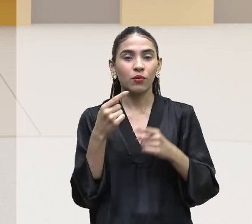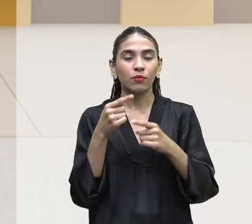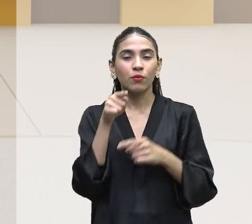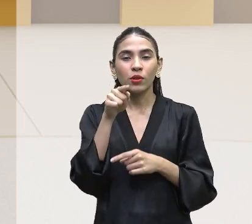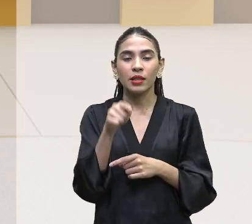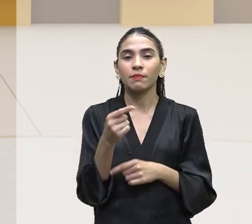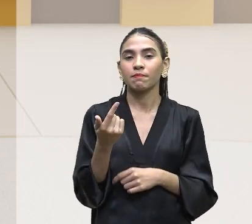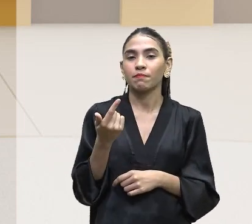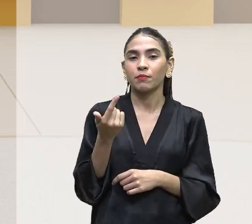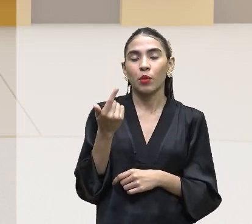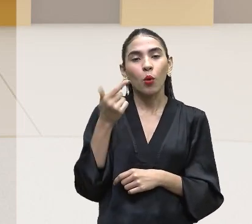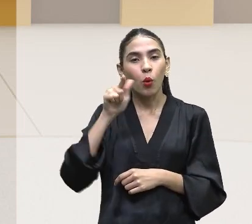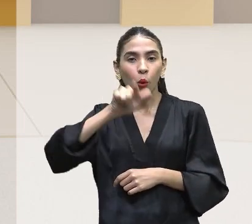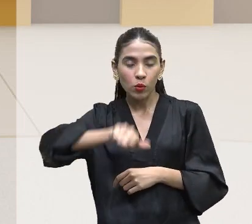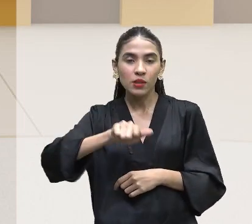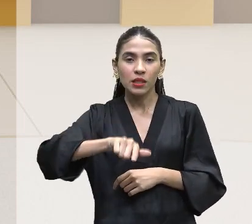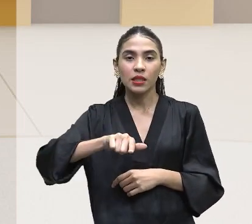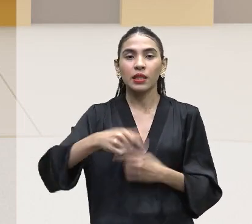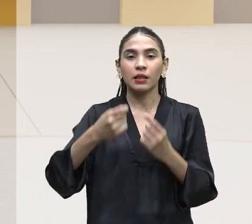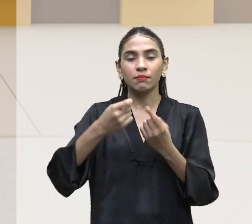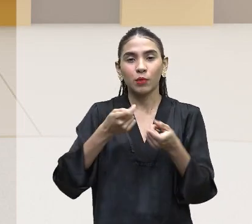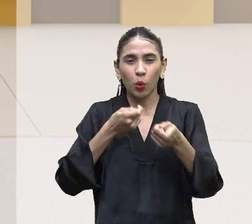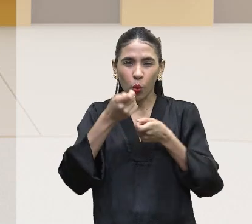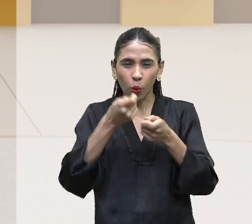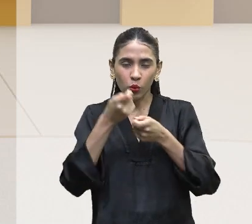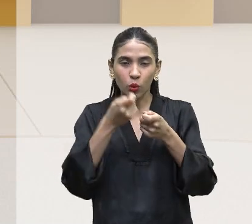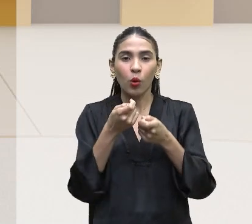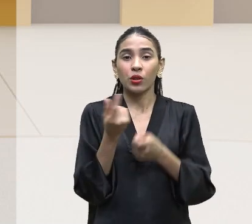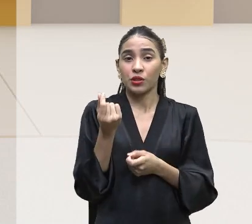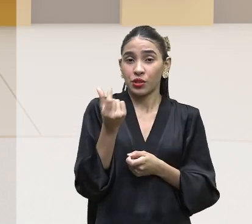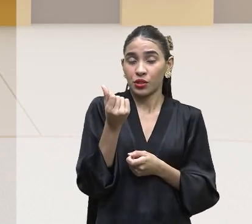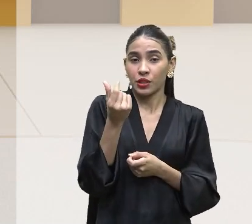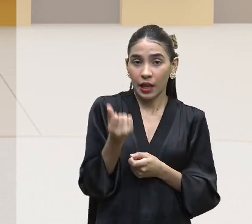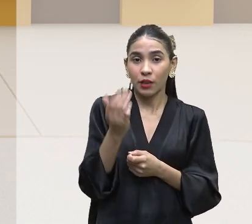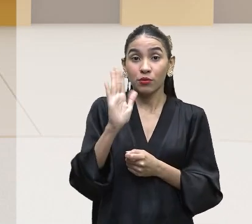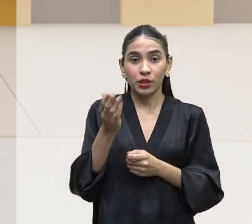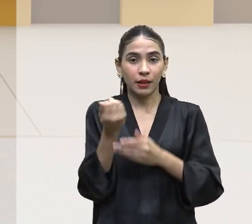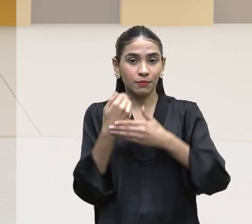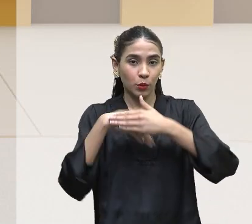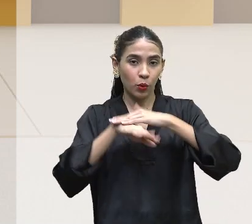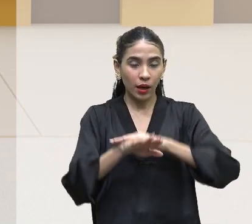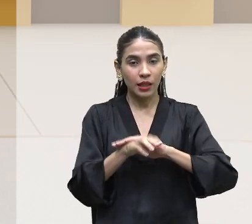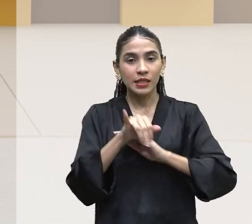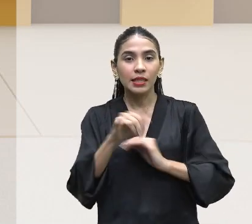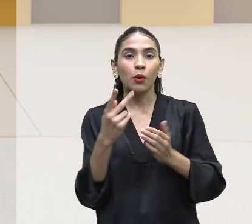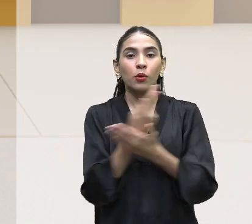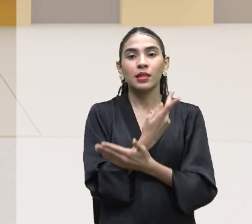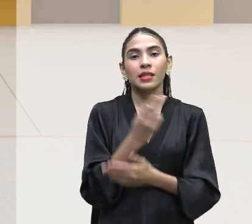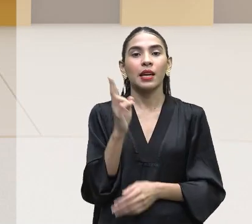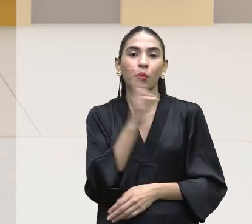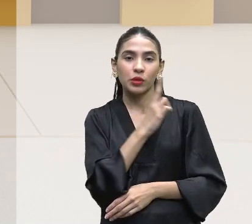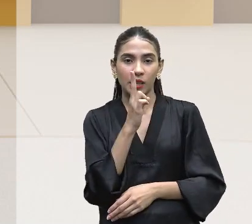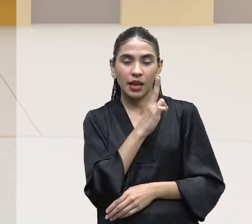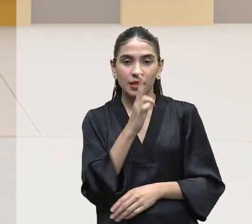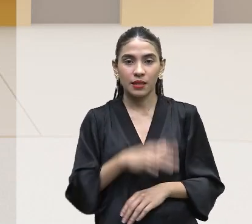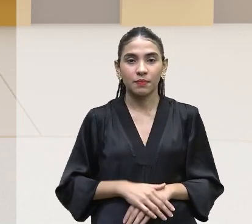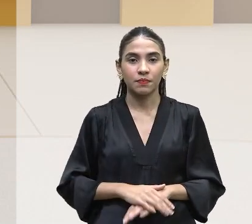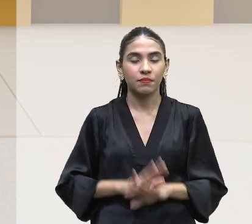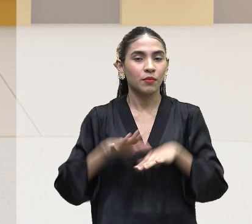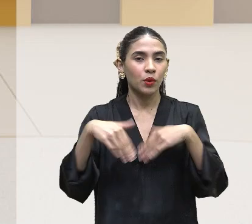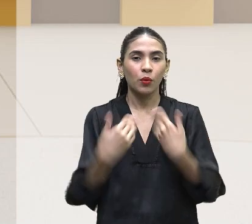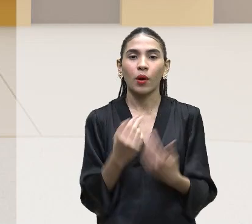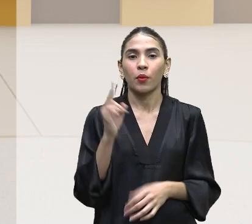sobreviva por 6 meses com esse dinheiro, com essa reserva em caso de uma emergência. E quais são